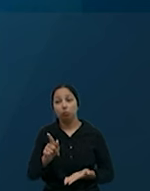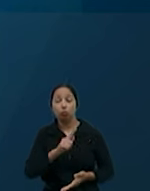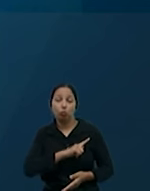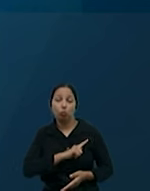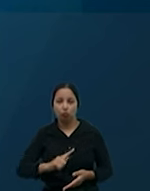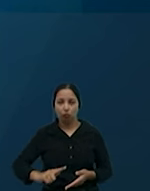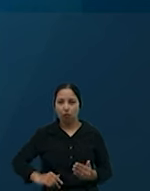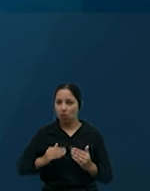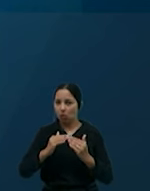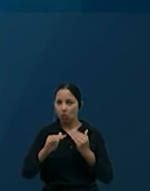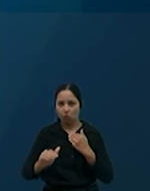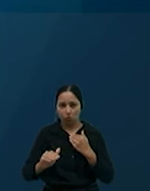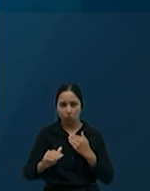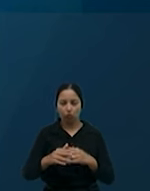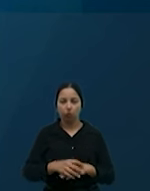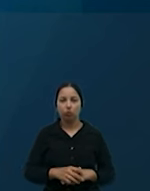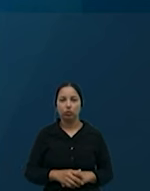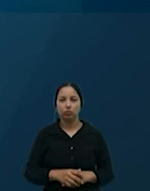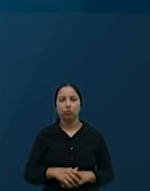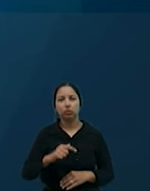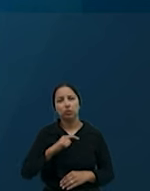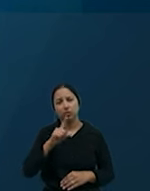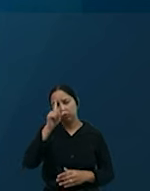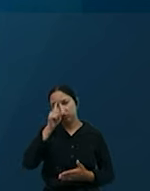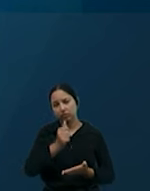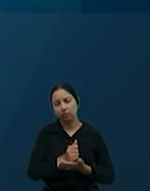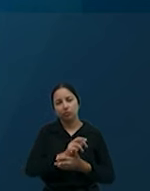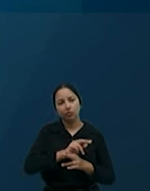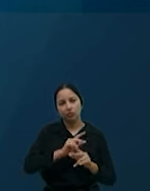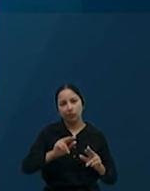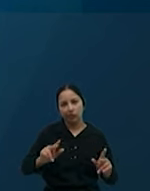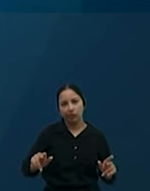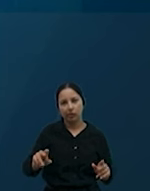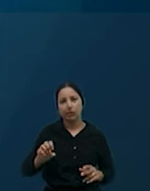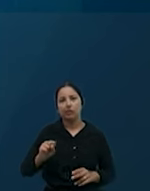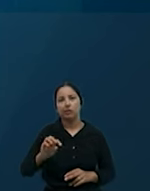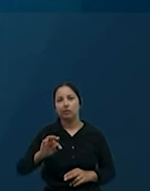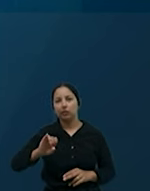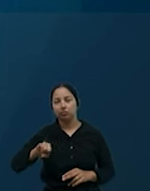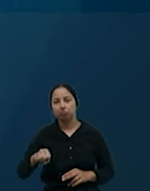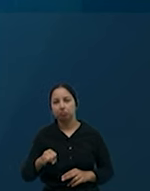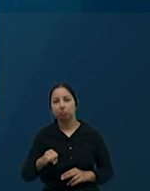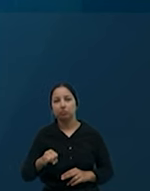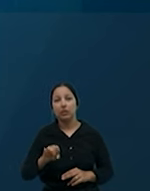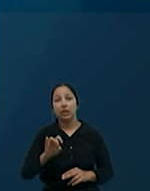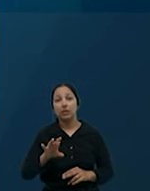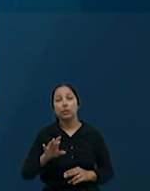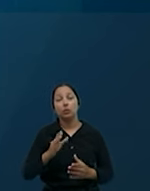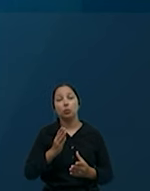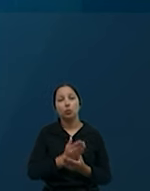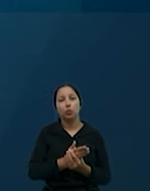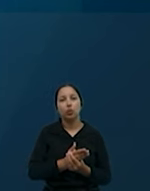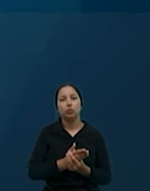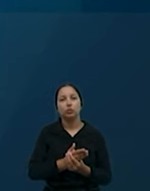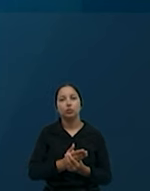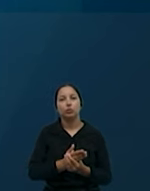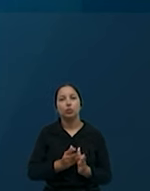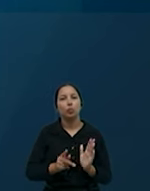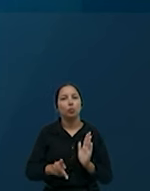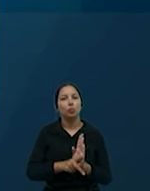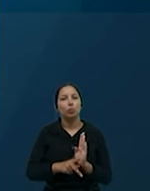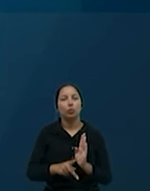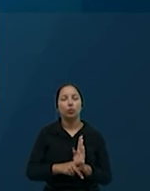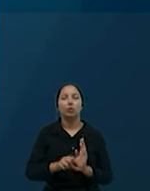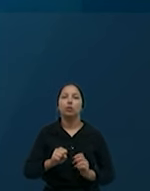haja decisões, diversas decisões desse STJ, no sentido de que, nesses casos, em função do princípio da sucumbência, os honorários